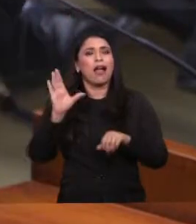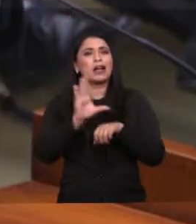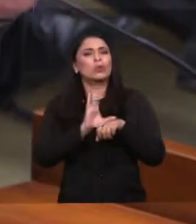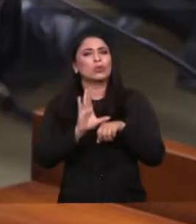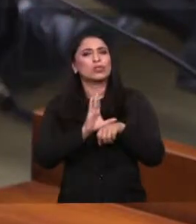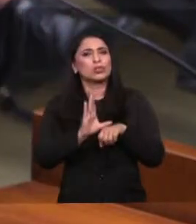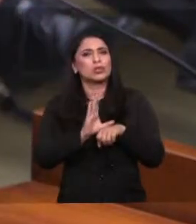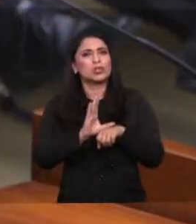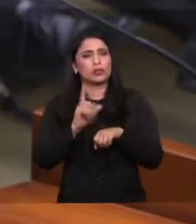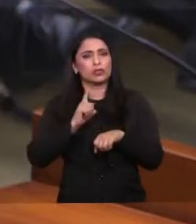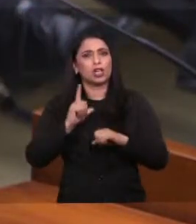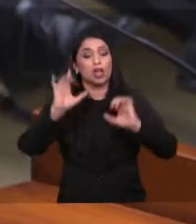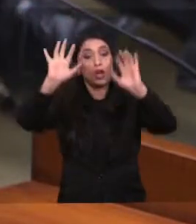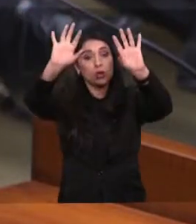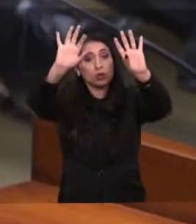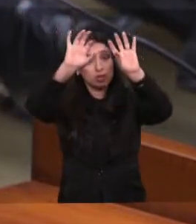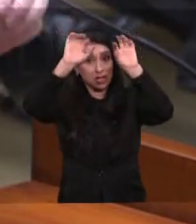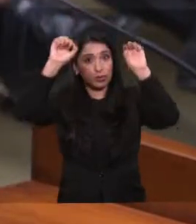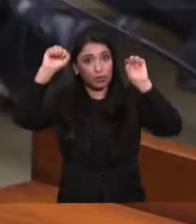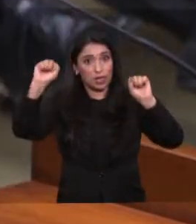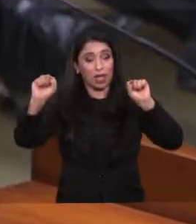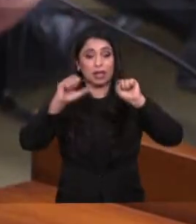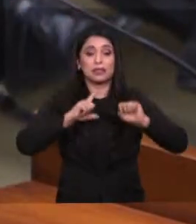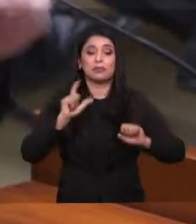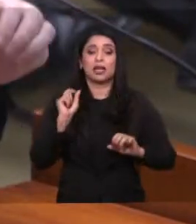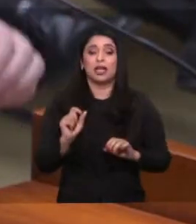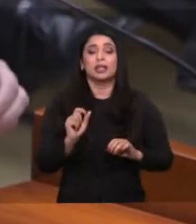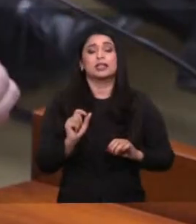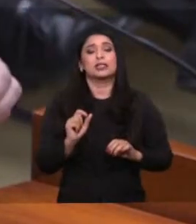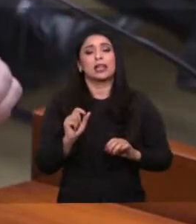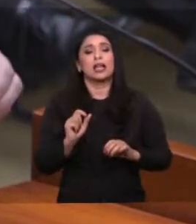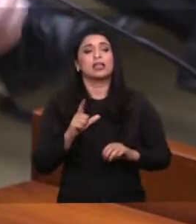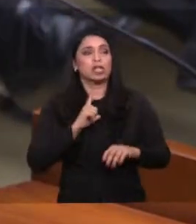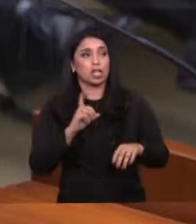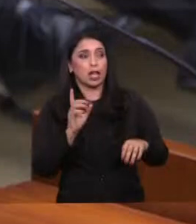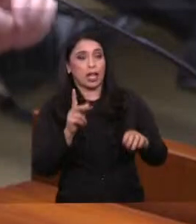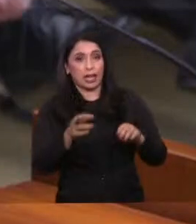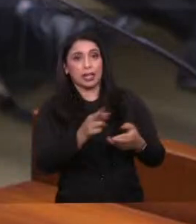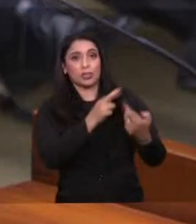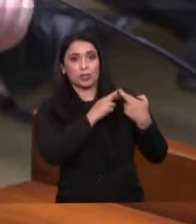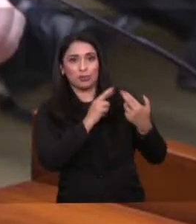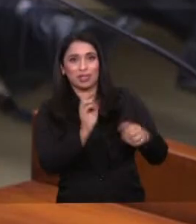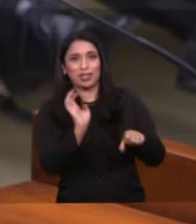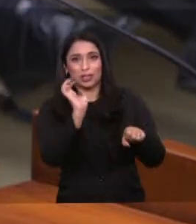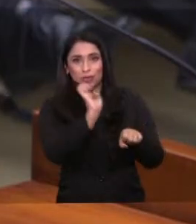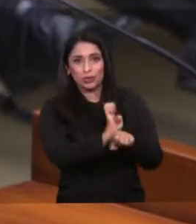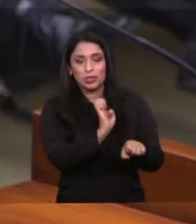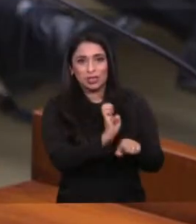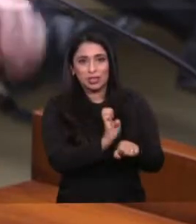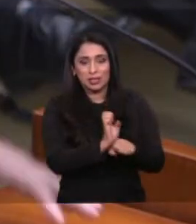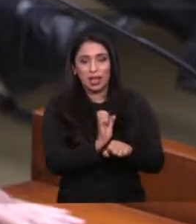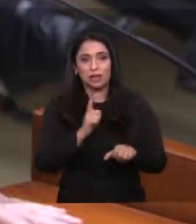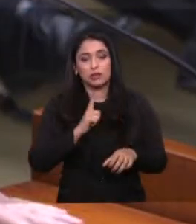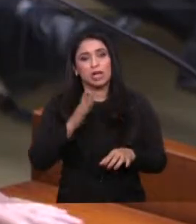os tribunais de alçada, mas cabia a cada qual dos Estados definir sob sua